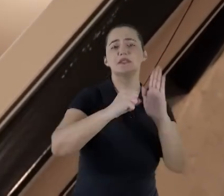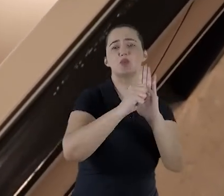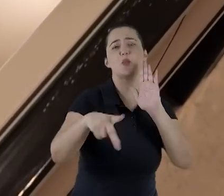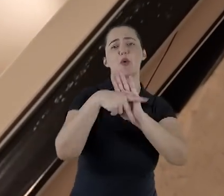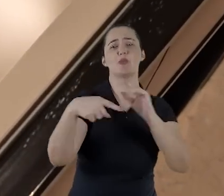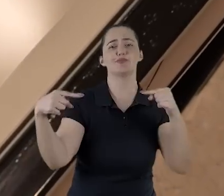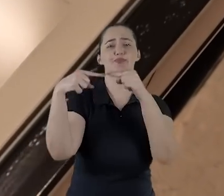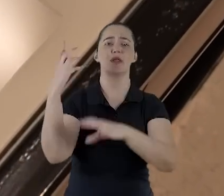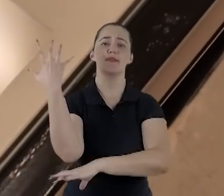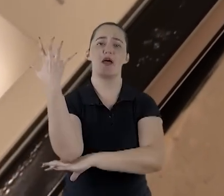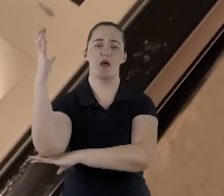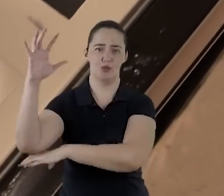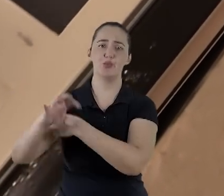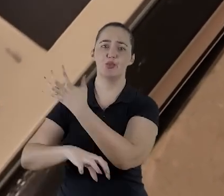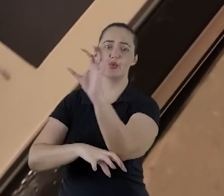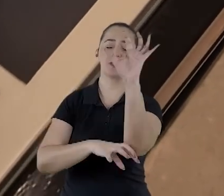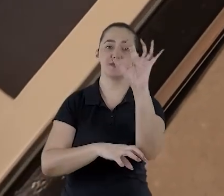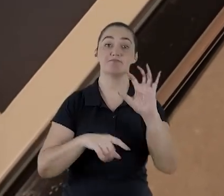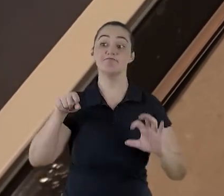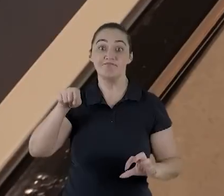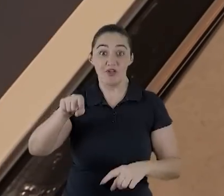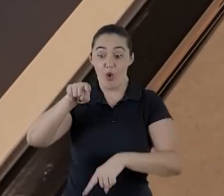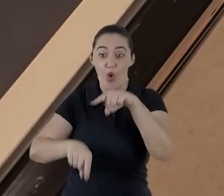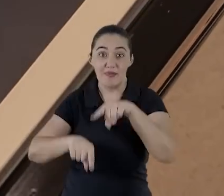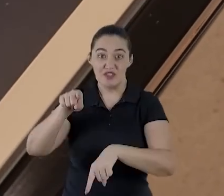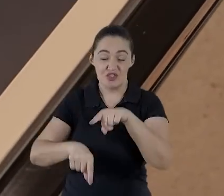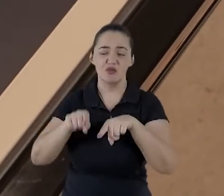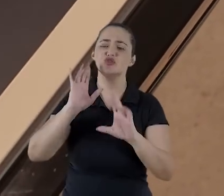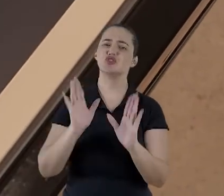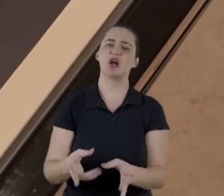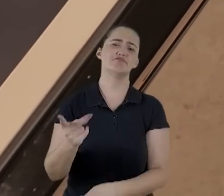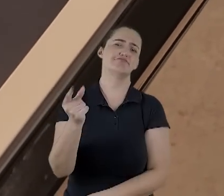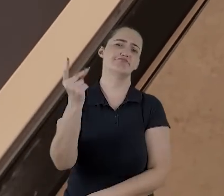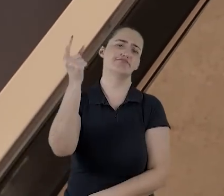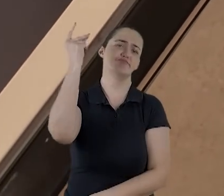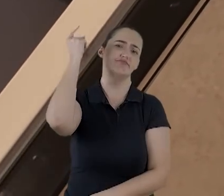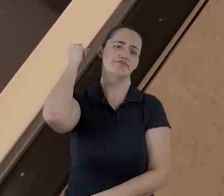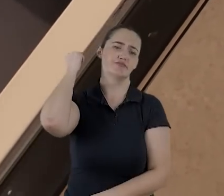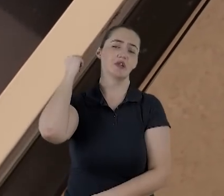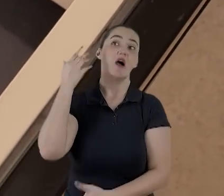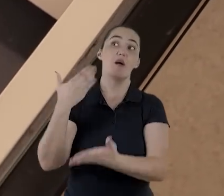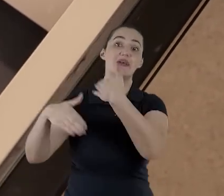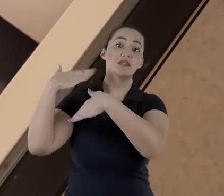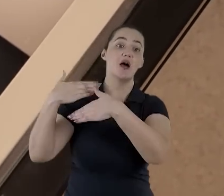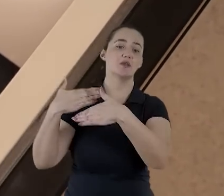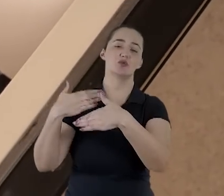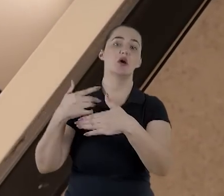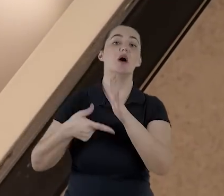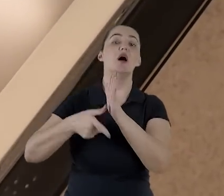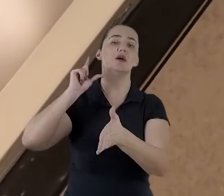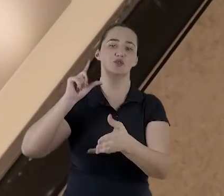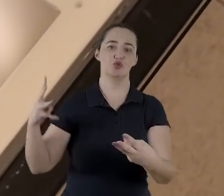da natureza. Esses objetos de marfim, portanto, já estavam aqui na cidade muito antes da chegada dos